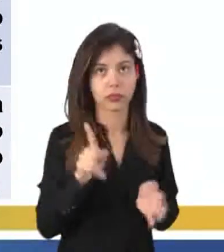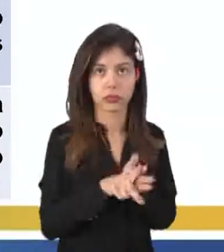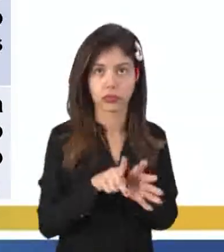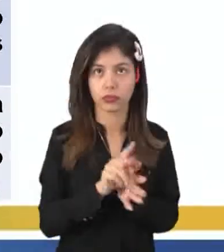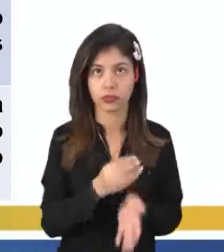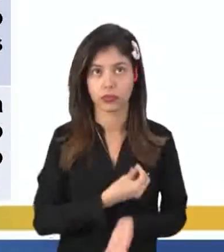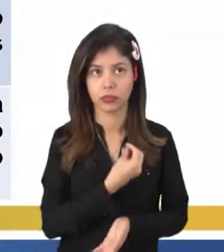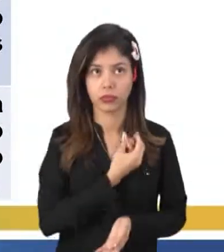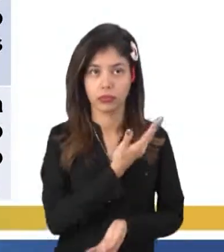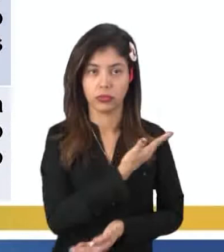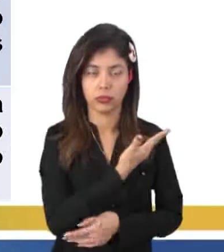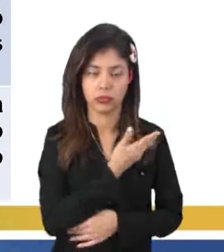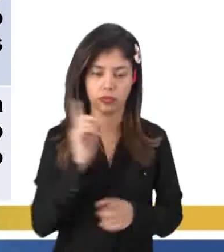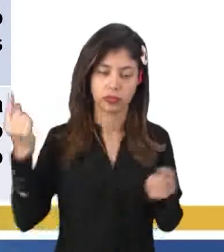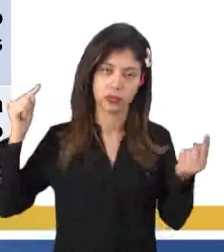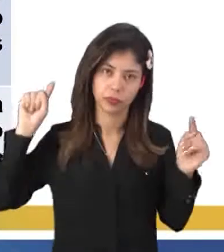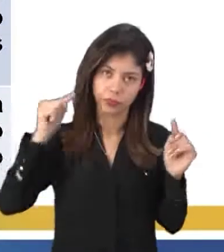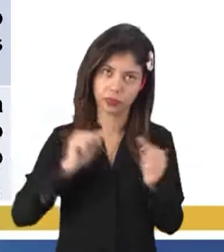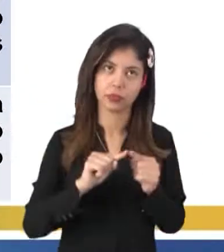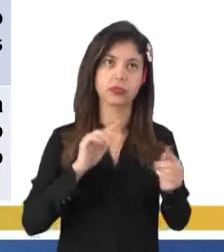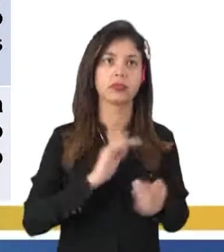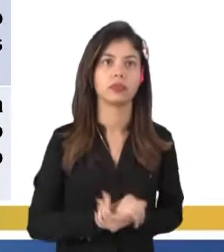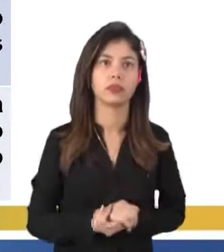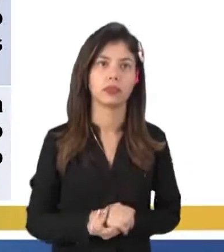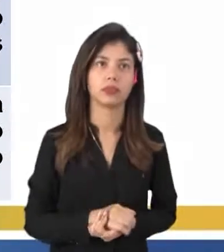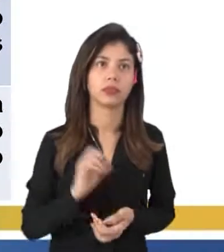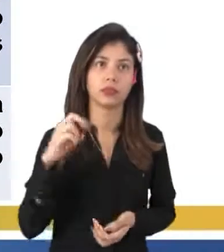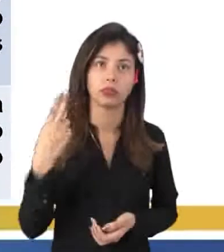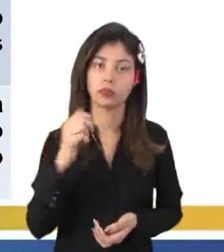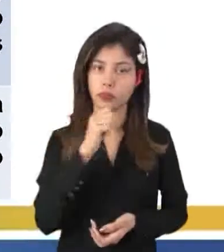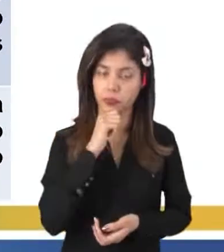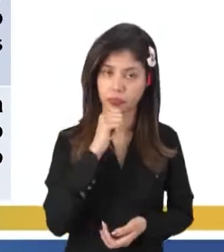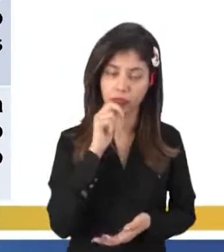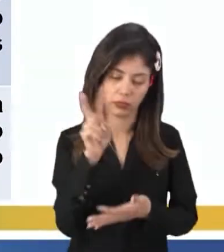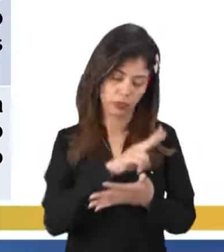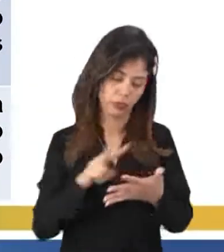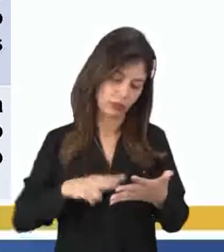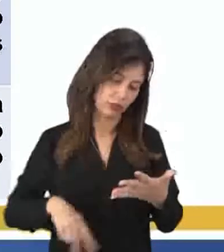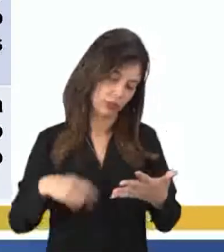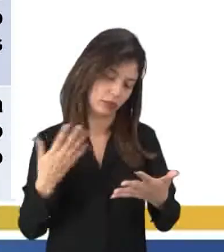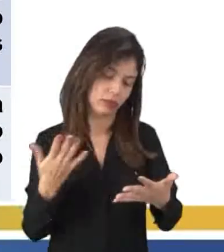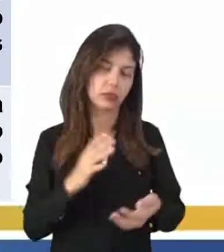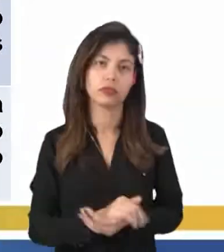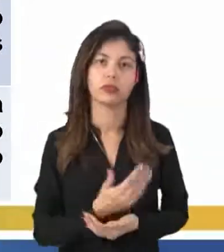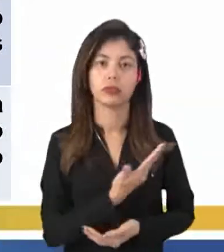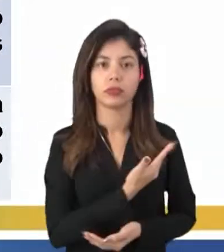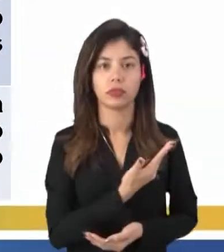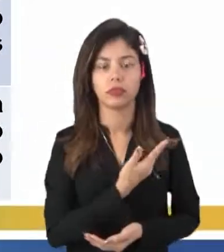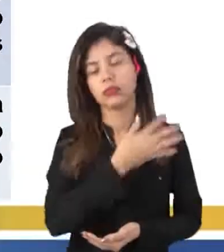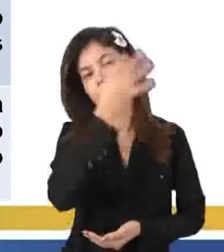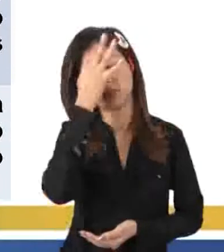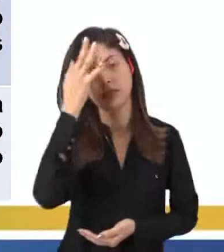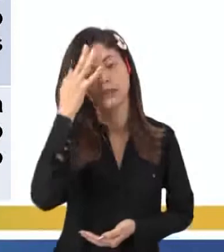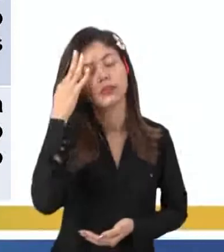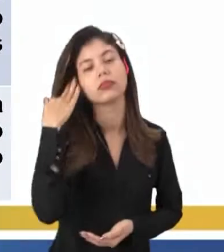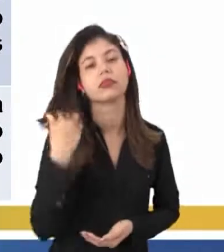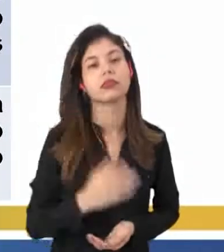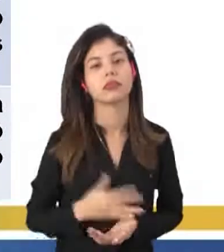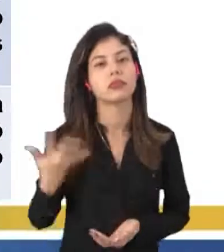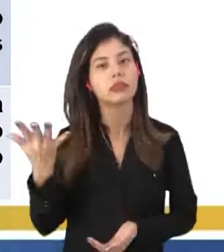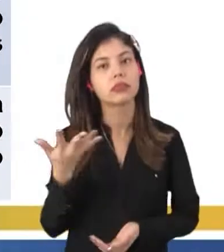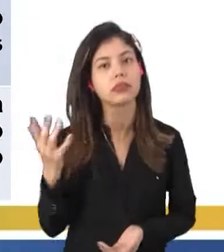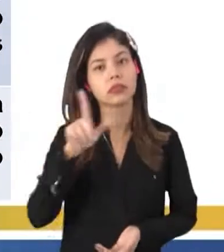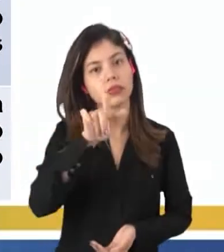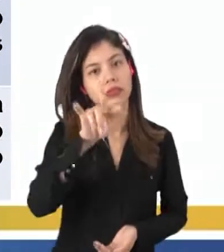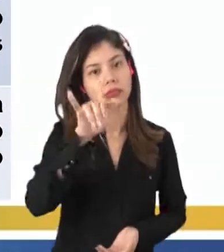de vida dos amigos próximos, ou a pessoa lê um gibi. Tem um amigo que ele tinha uma filosofia de vida que ele se